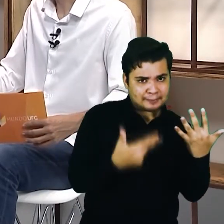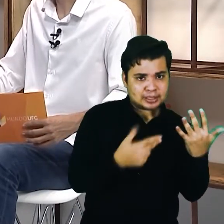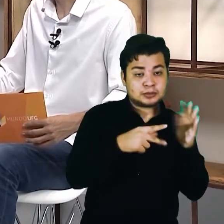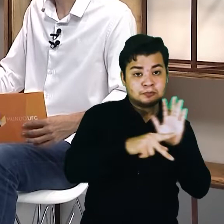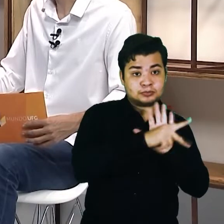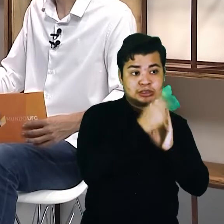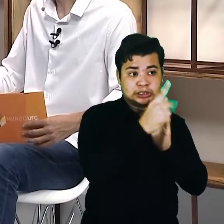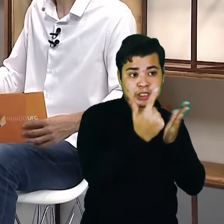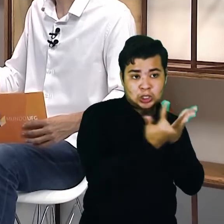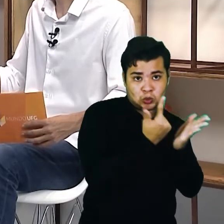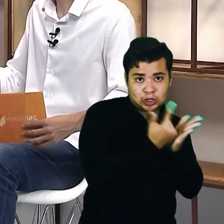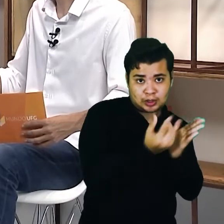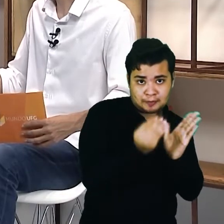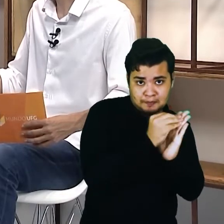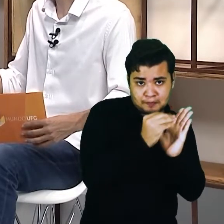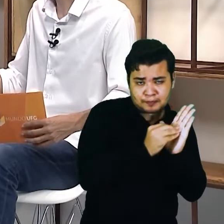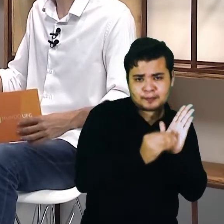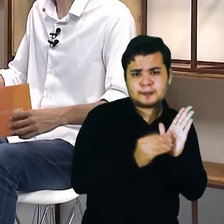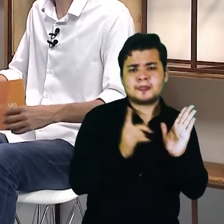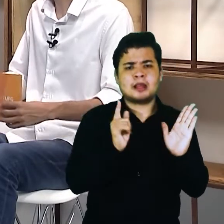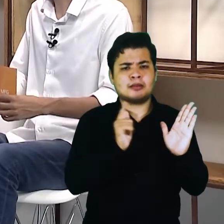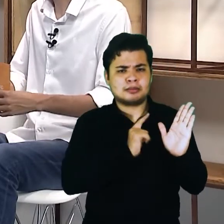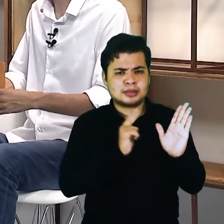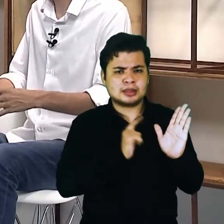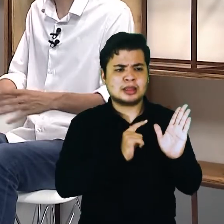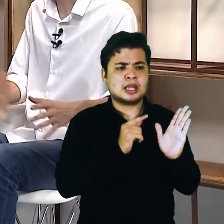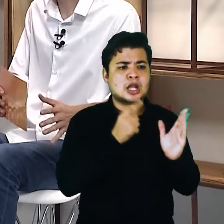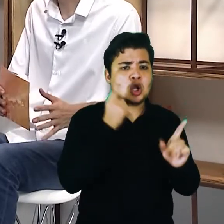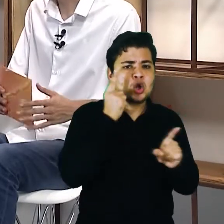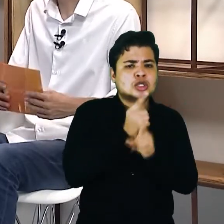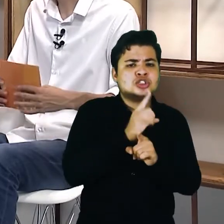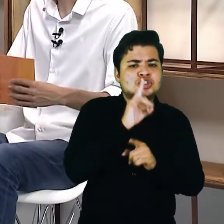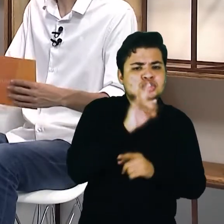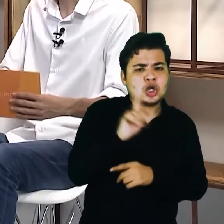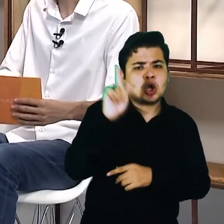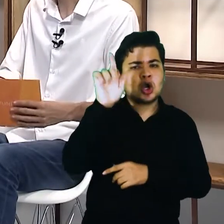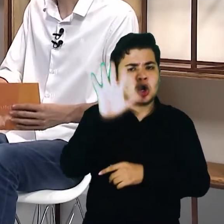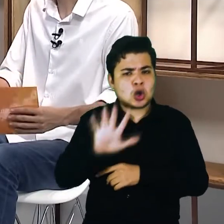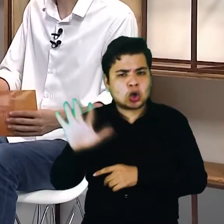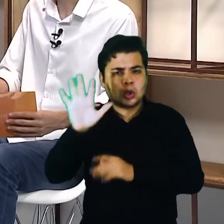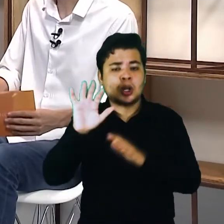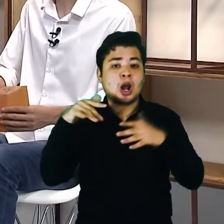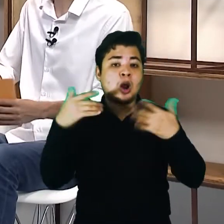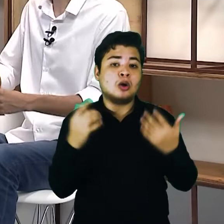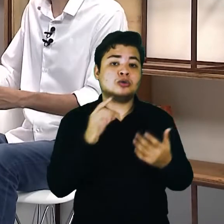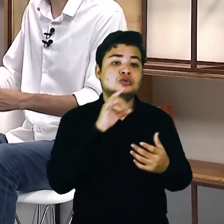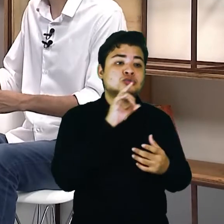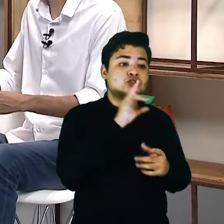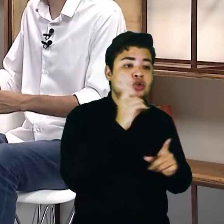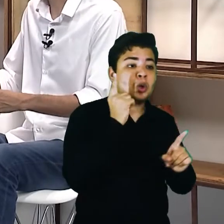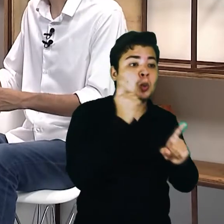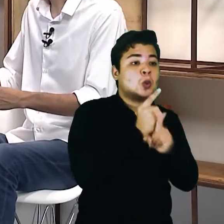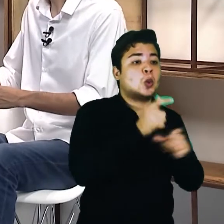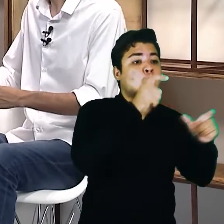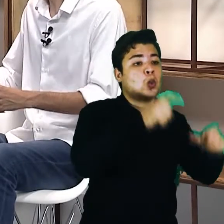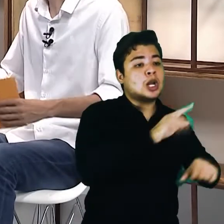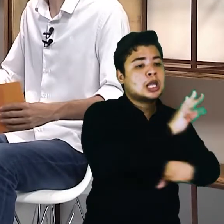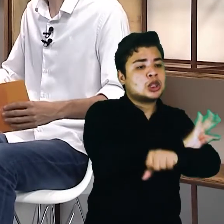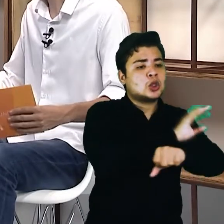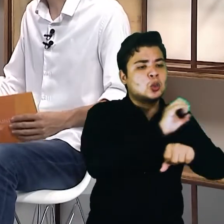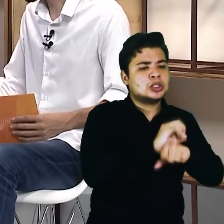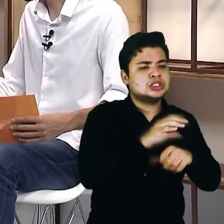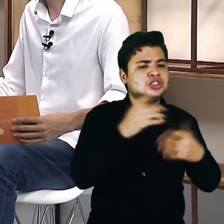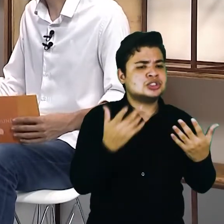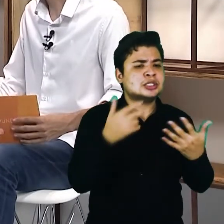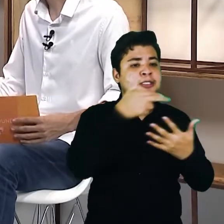no seu livro. Existem espécies que foram só encontradas em Goiás, só encontradas em Tocantins. Que